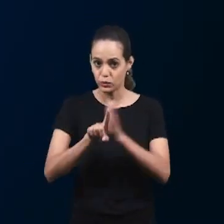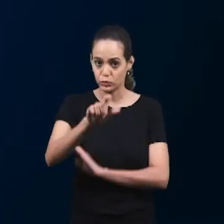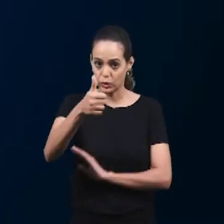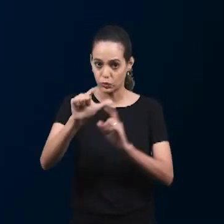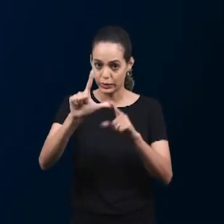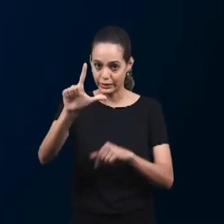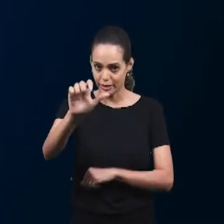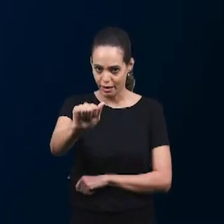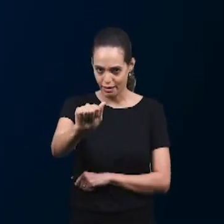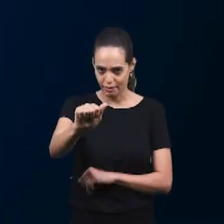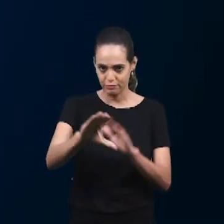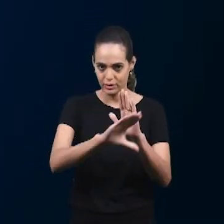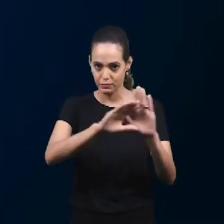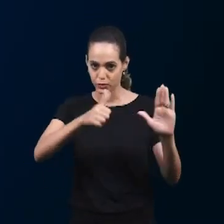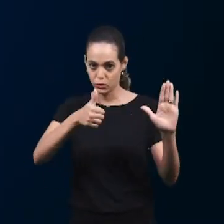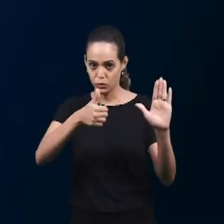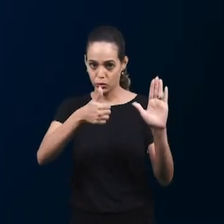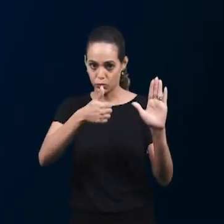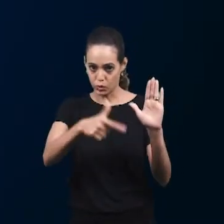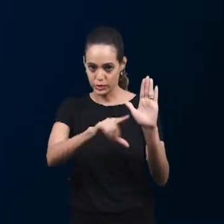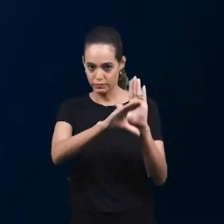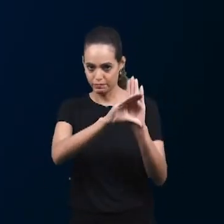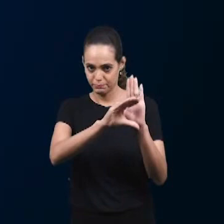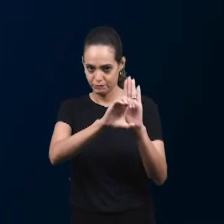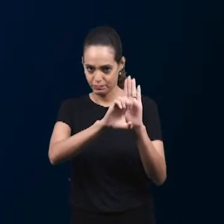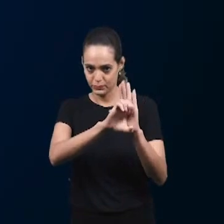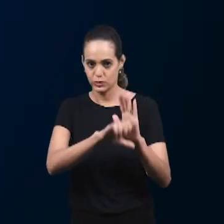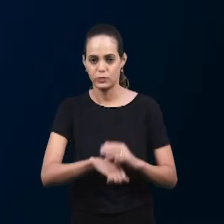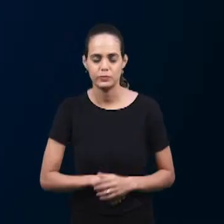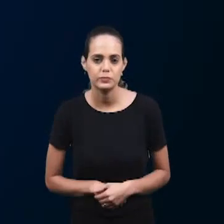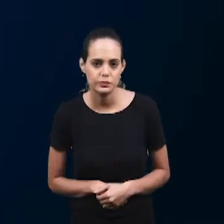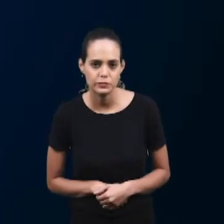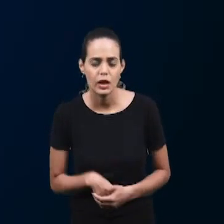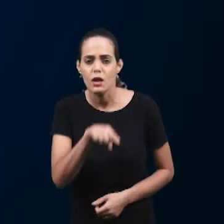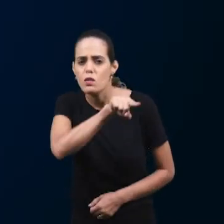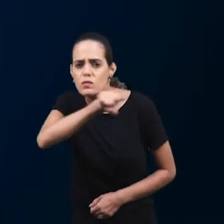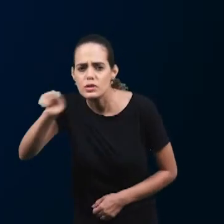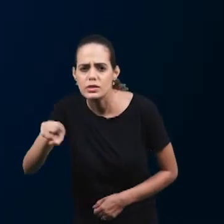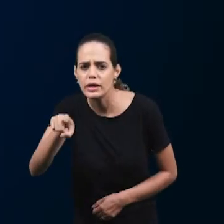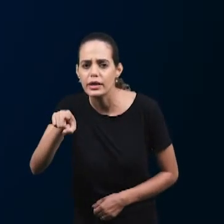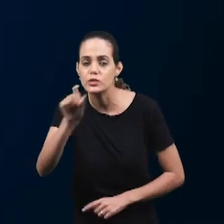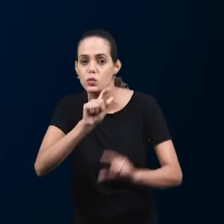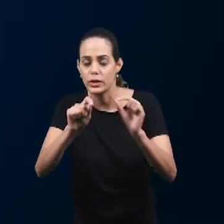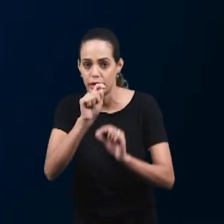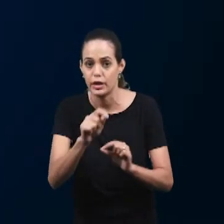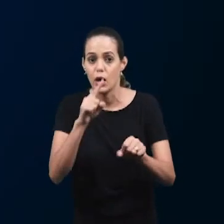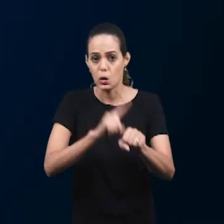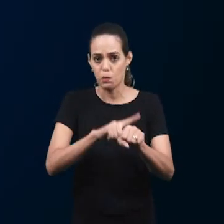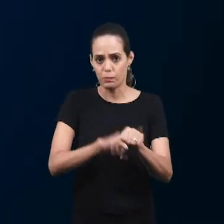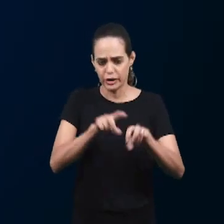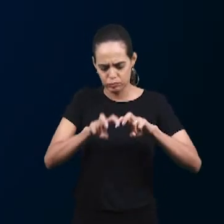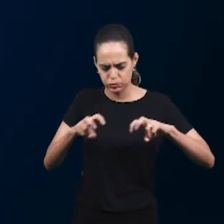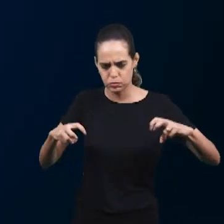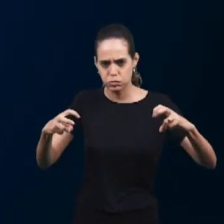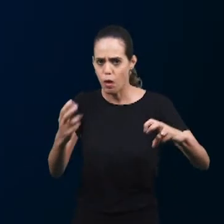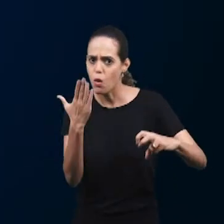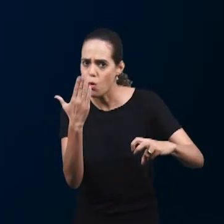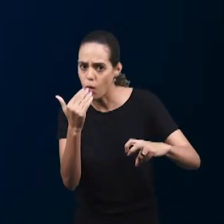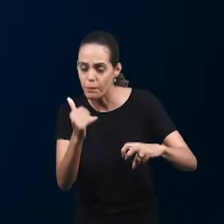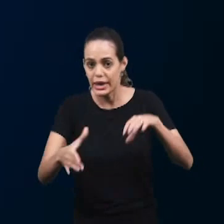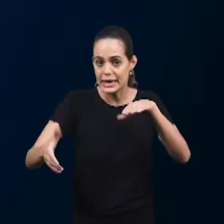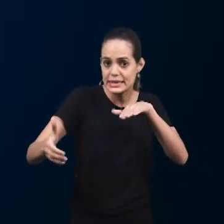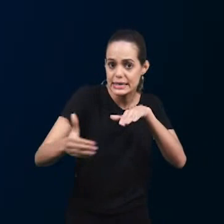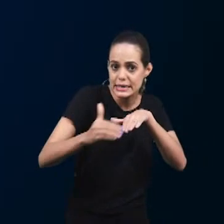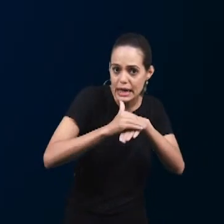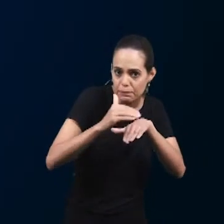número 1, letra A, está em Êxodo 12, 11, que diz assim: Assim, pois, o comereis, os vossos lombos cingidos, os